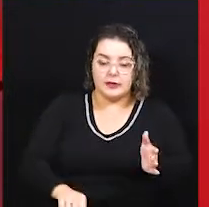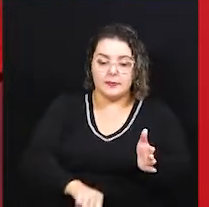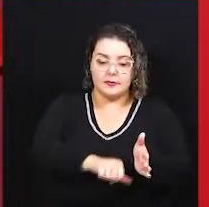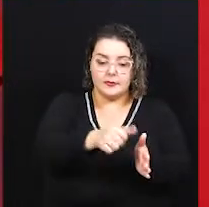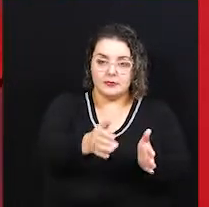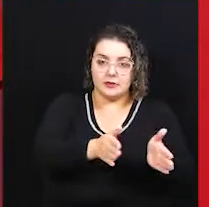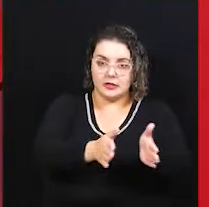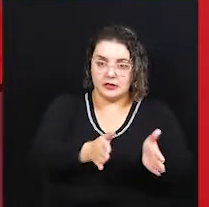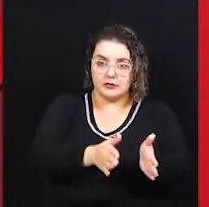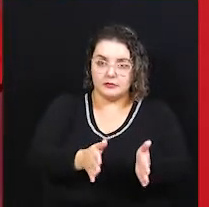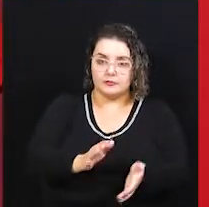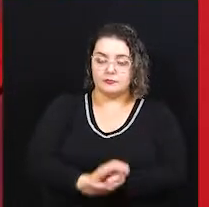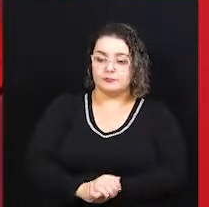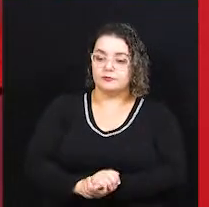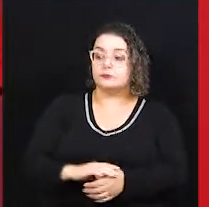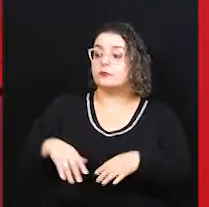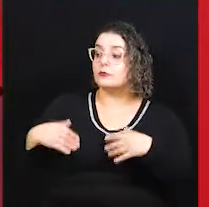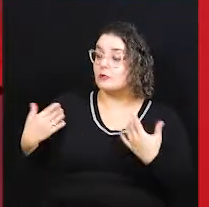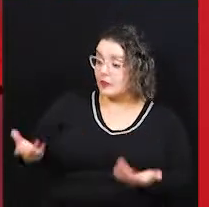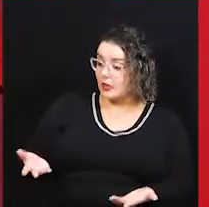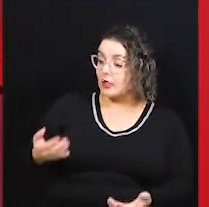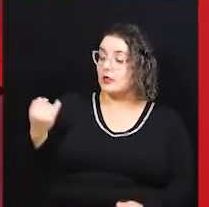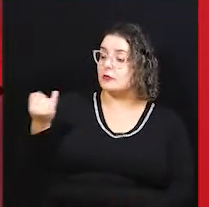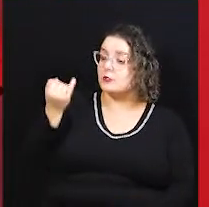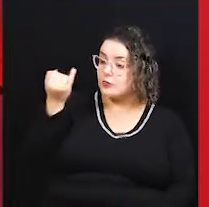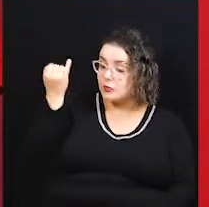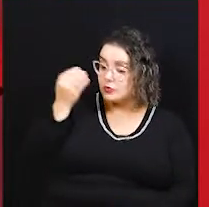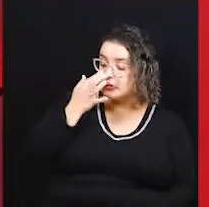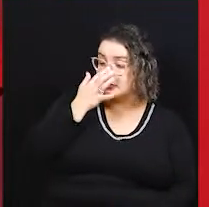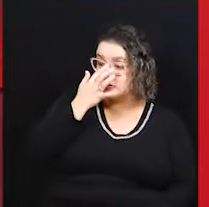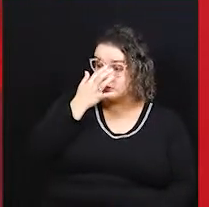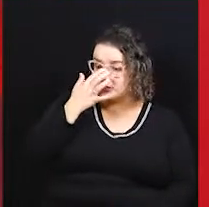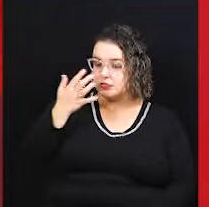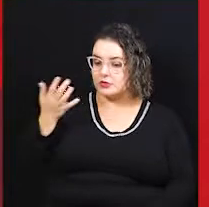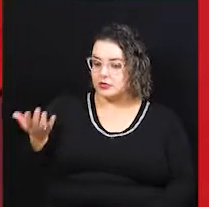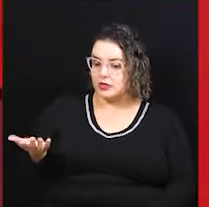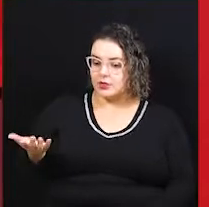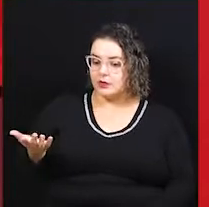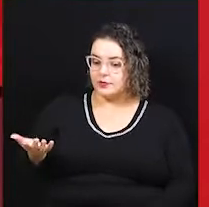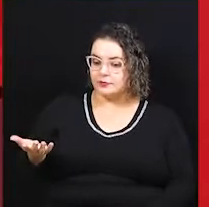fase. Pois é, e é importante demais, Francisco, que